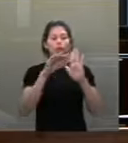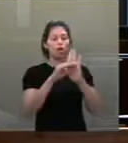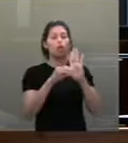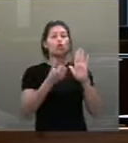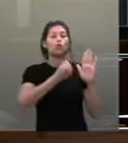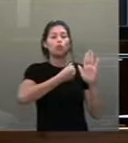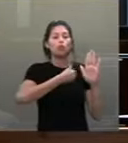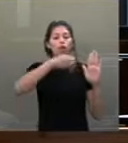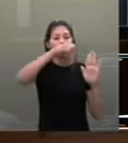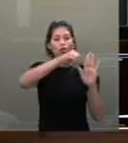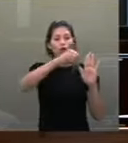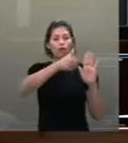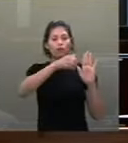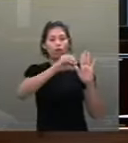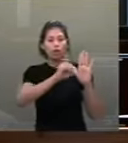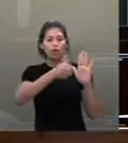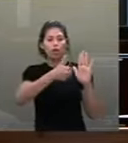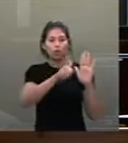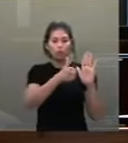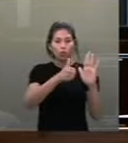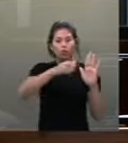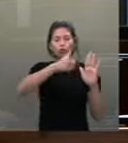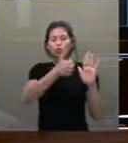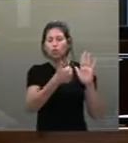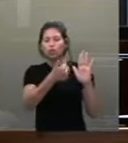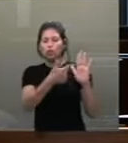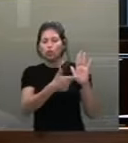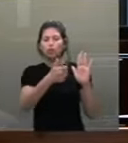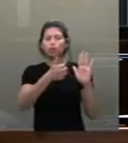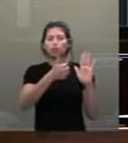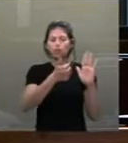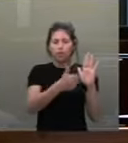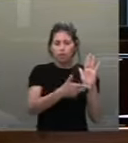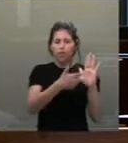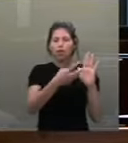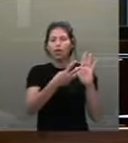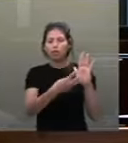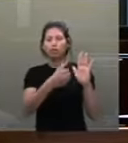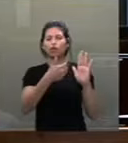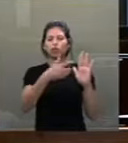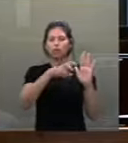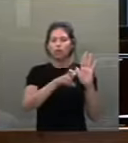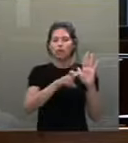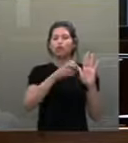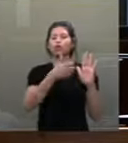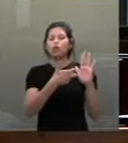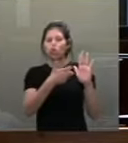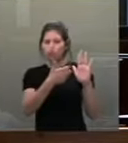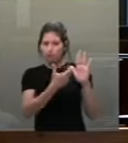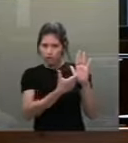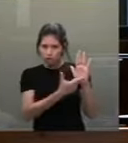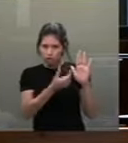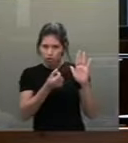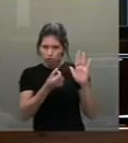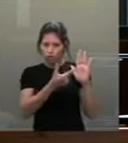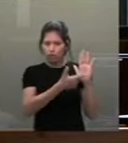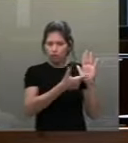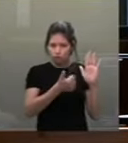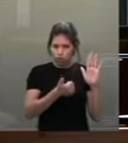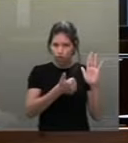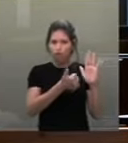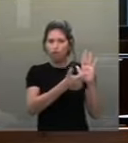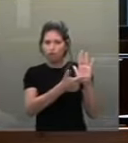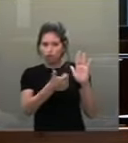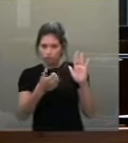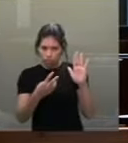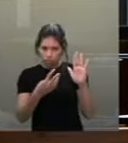10, 11, 12, 13, 14, 15, 16, 17, 18, 19, 20, 21, 22,